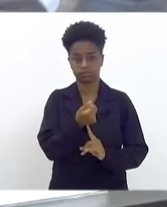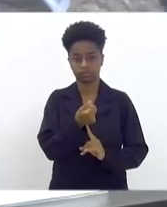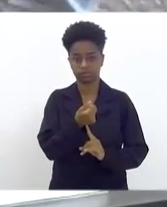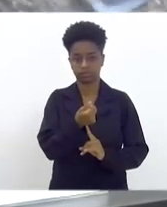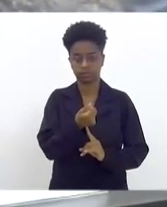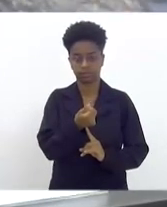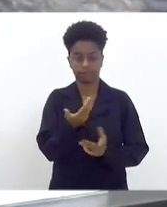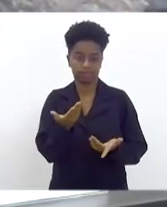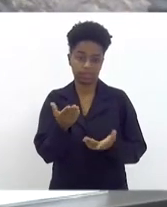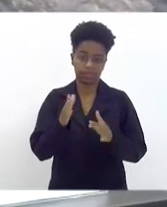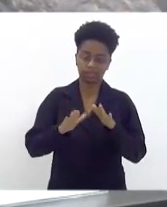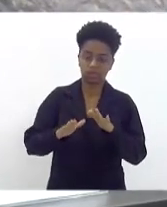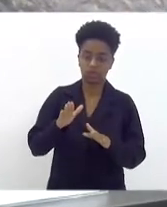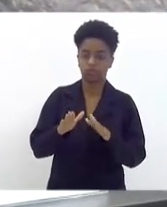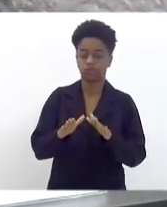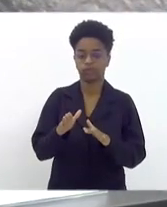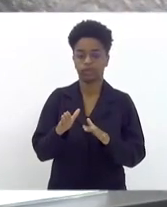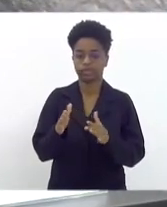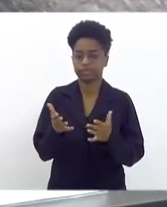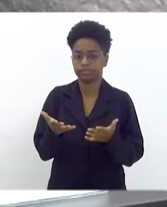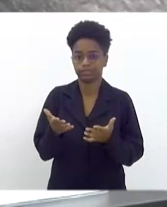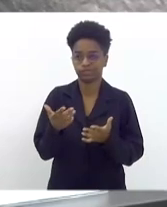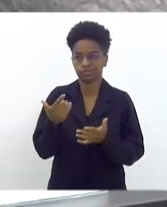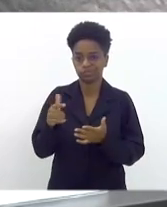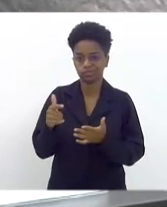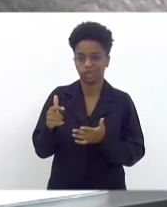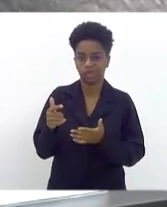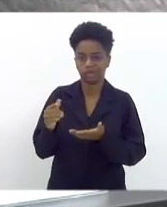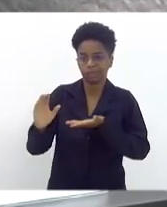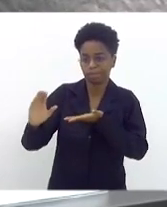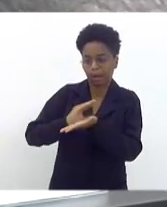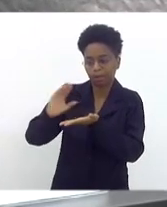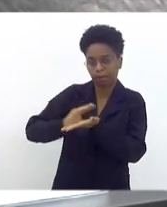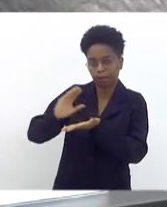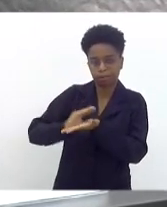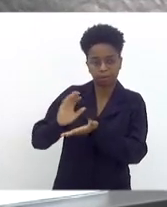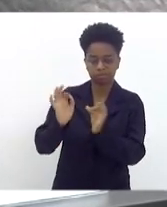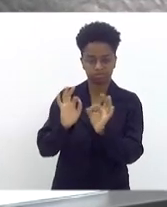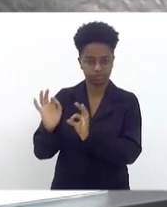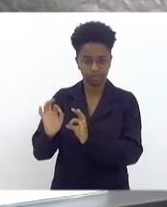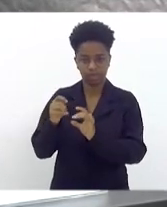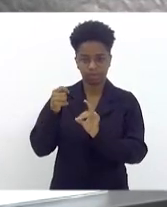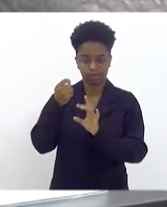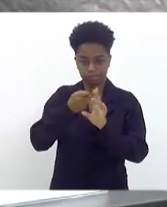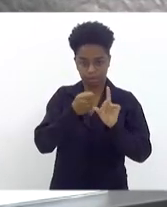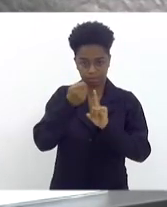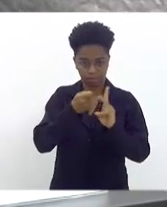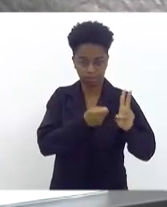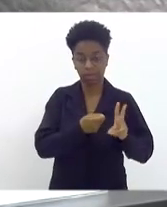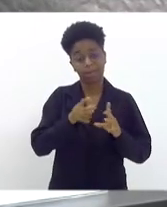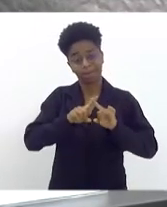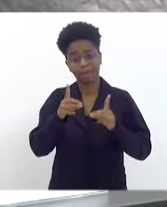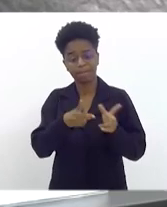artistas que talvez não tenham uma fonte de renda e ver as suas obras, os seus trabalhos